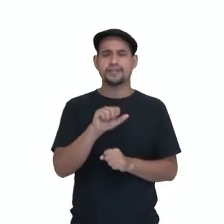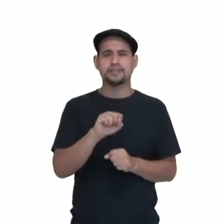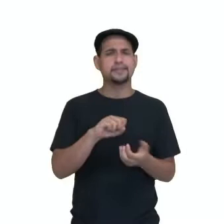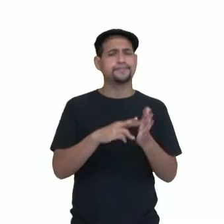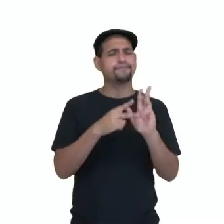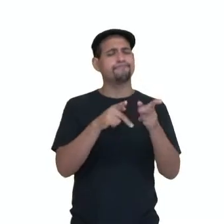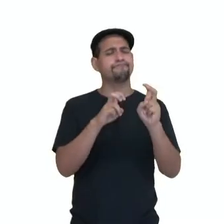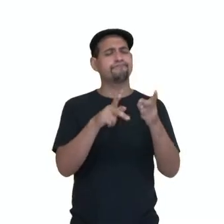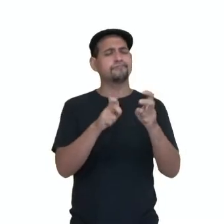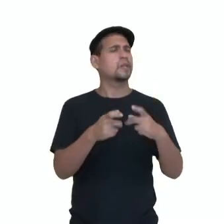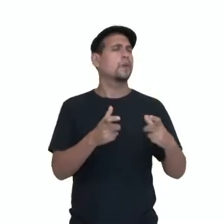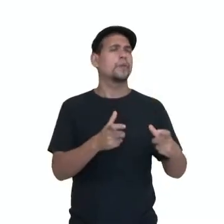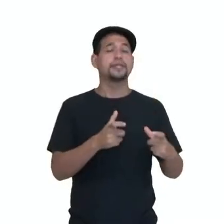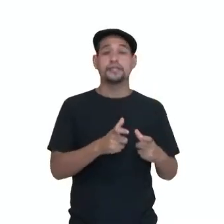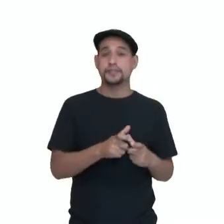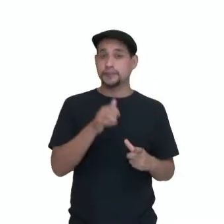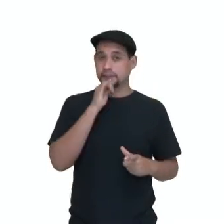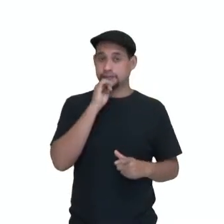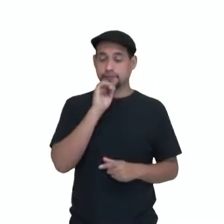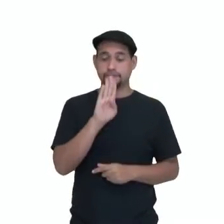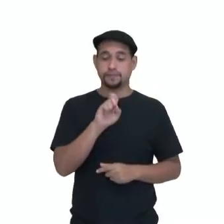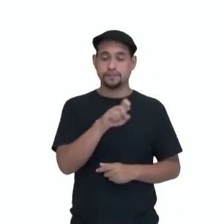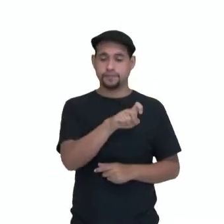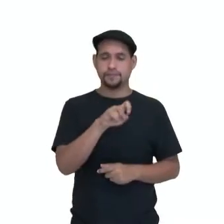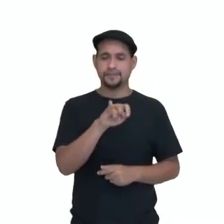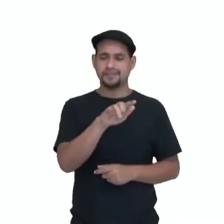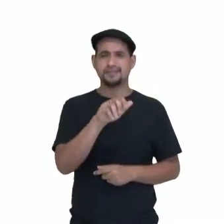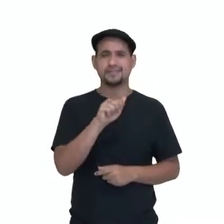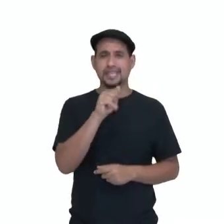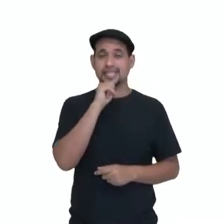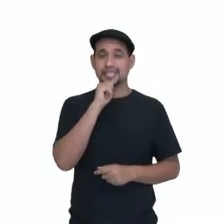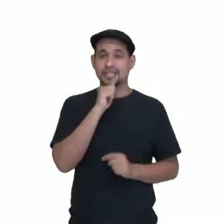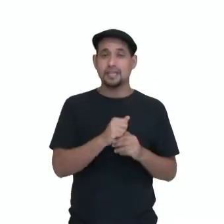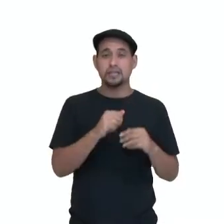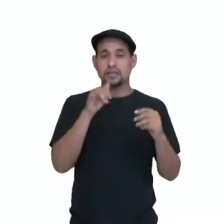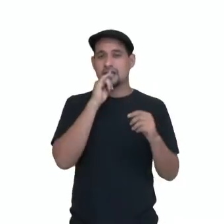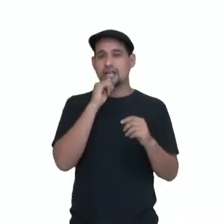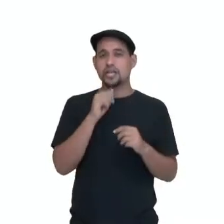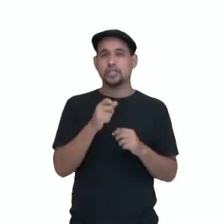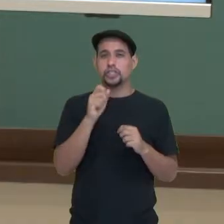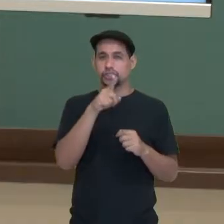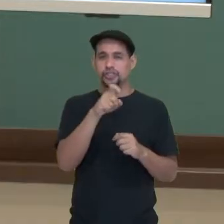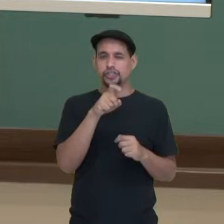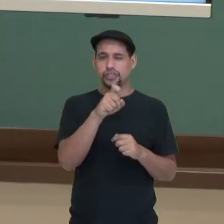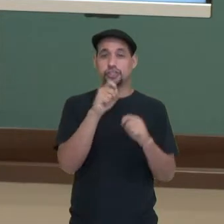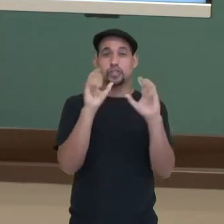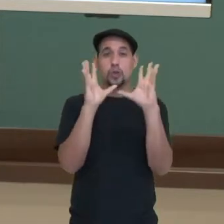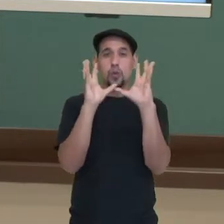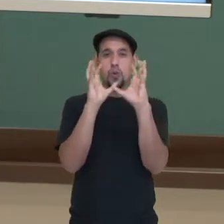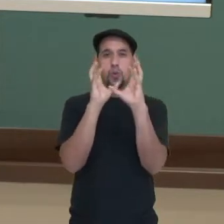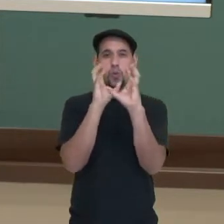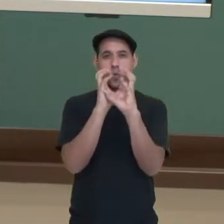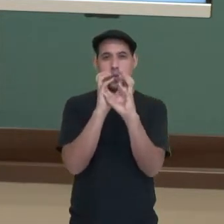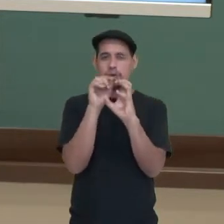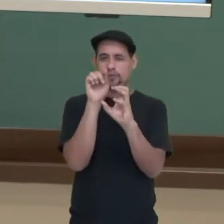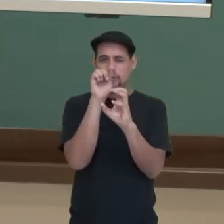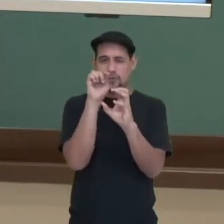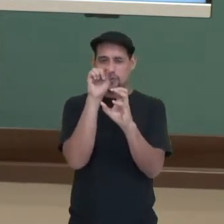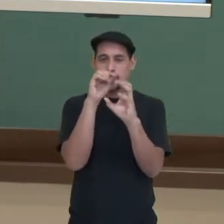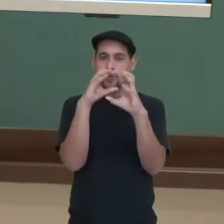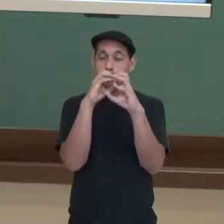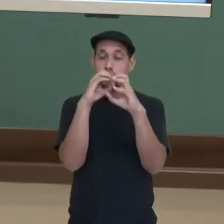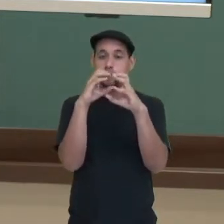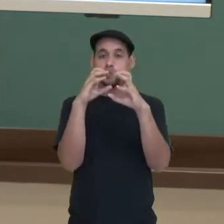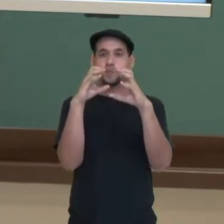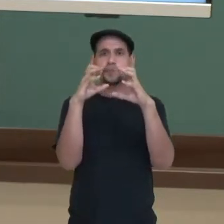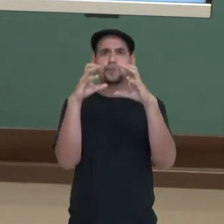encontra na bexiga. Quando a bexiga está vazia, as células ficam redondinhas, arredondadas. Quando a bexiga está